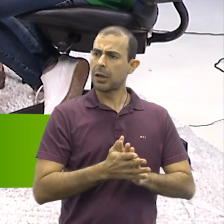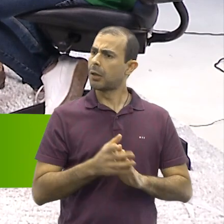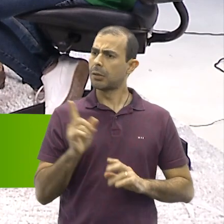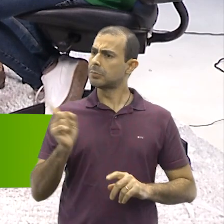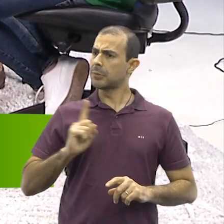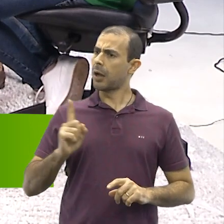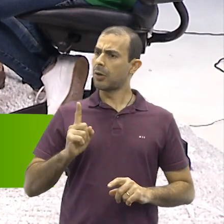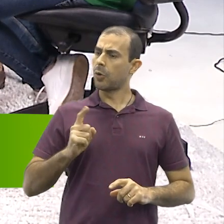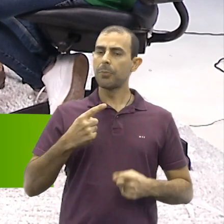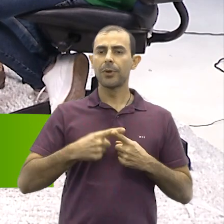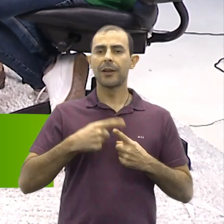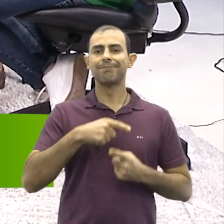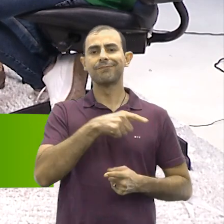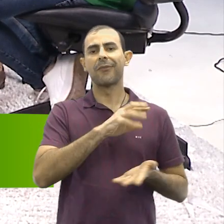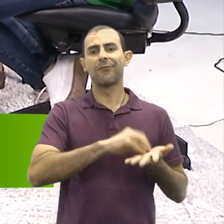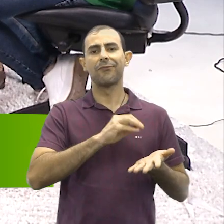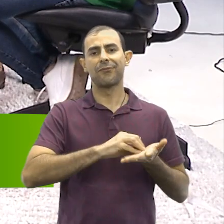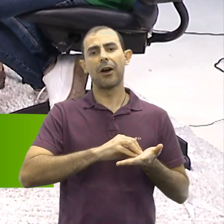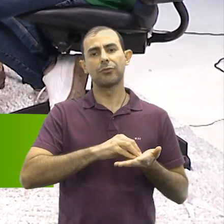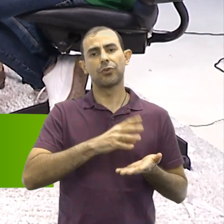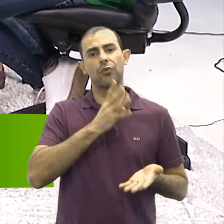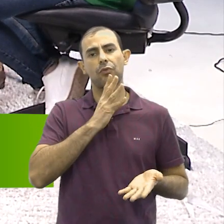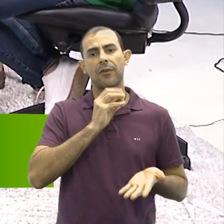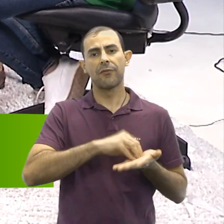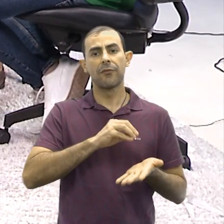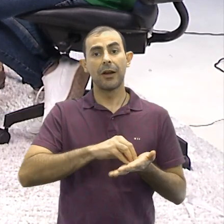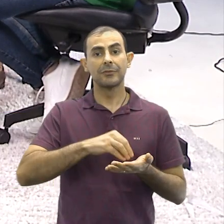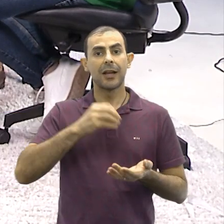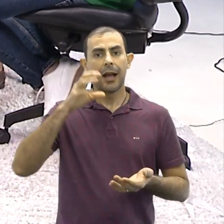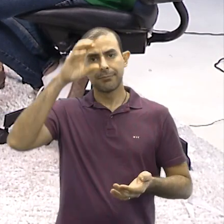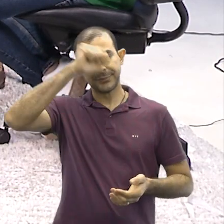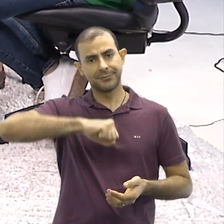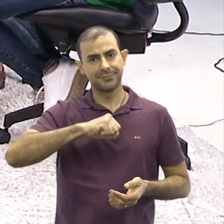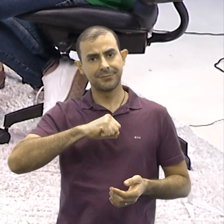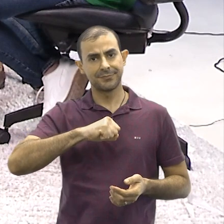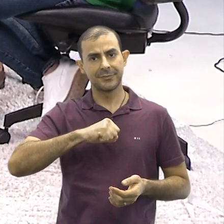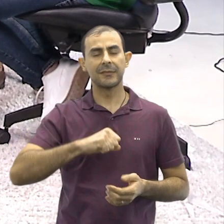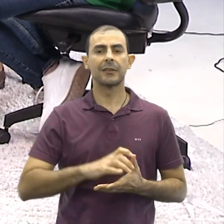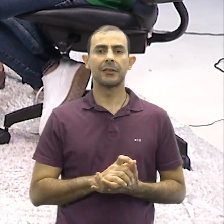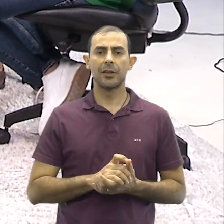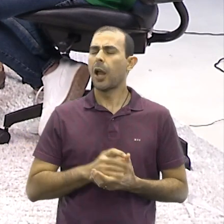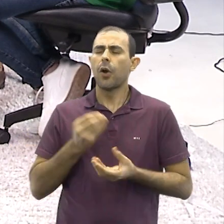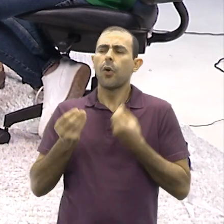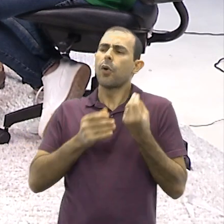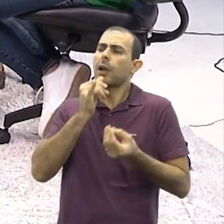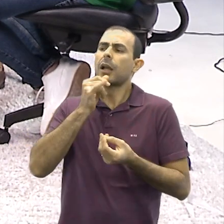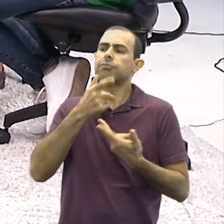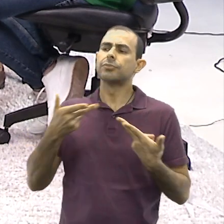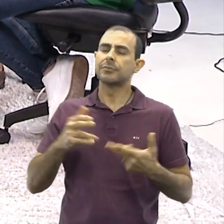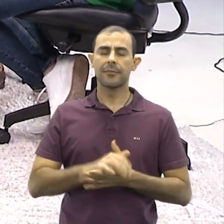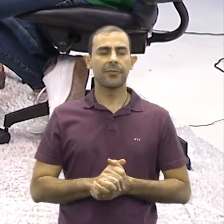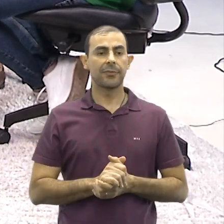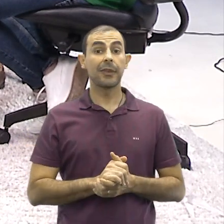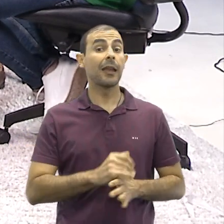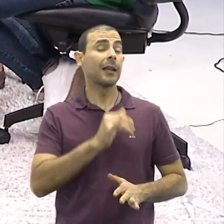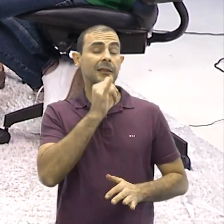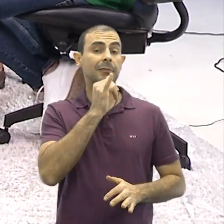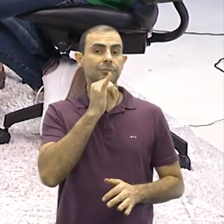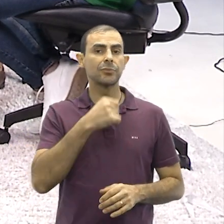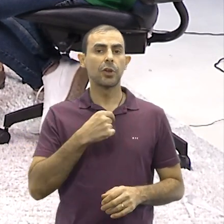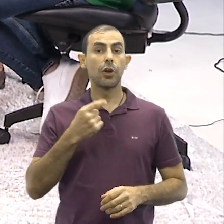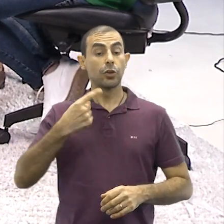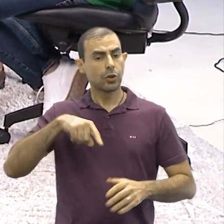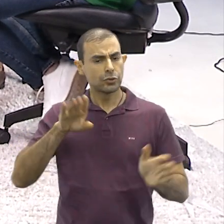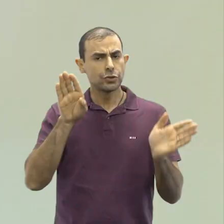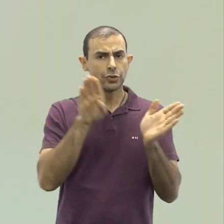Então, novamente bate na parte educacional lá atrás dita, onde falta conhecimento. Mas então, seria o quê, por exemplo? Por exemplo, situações que a